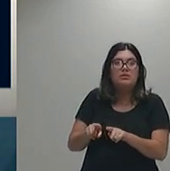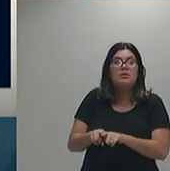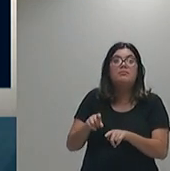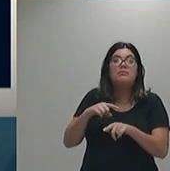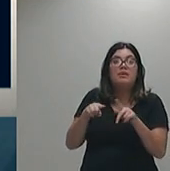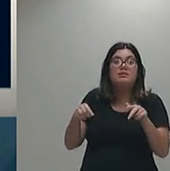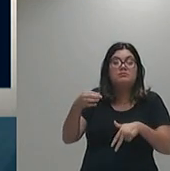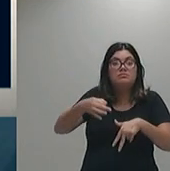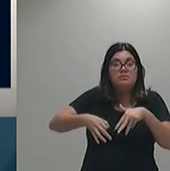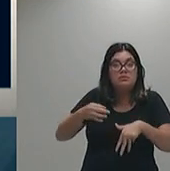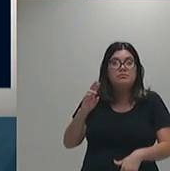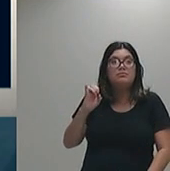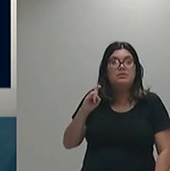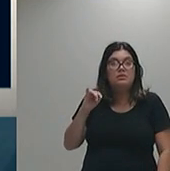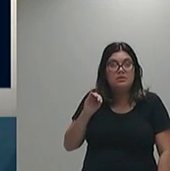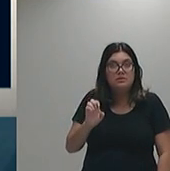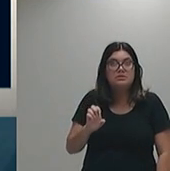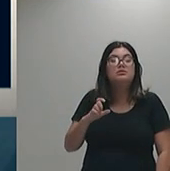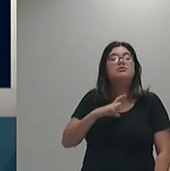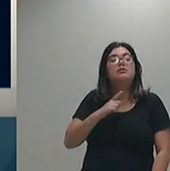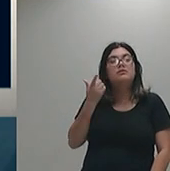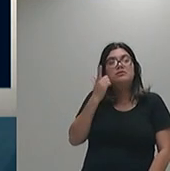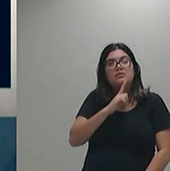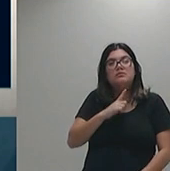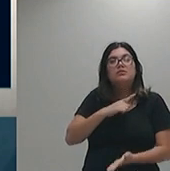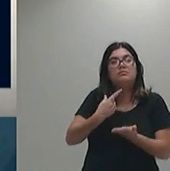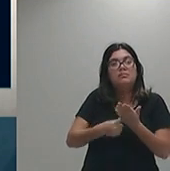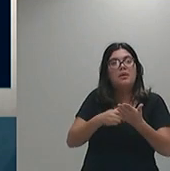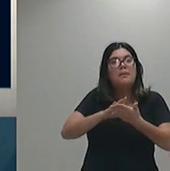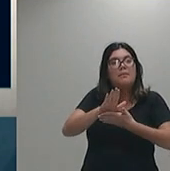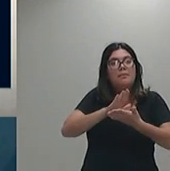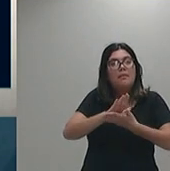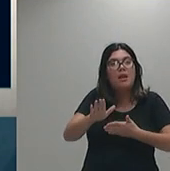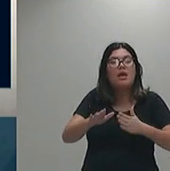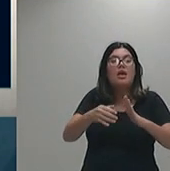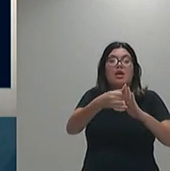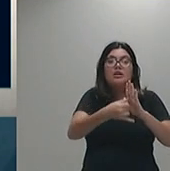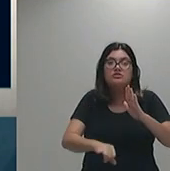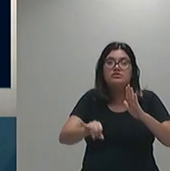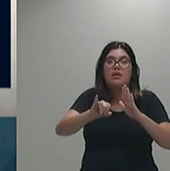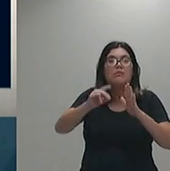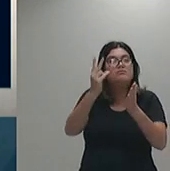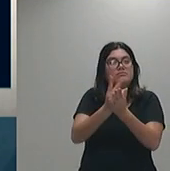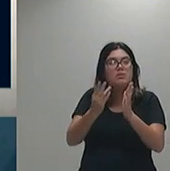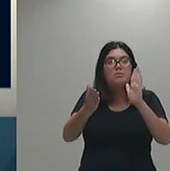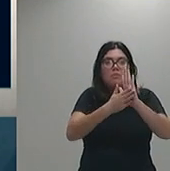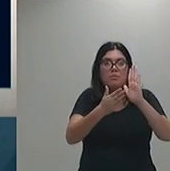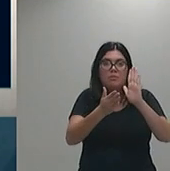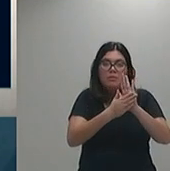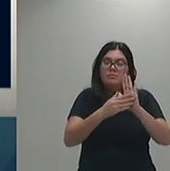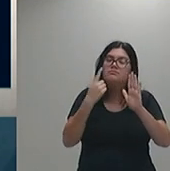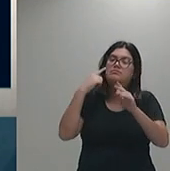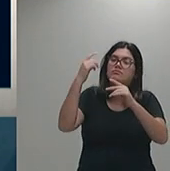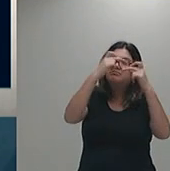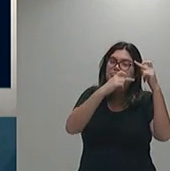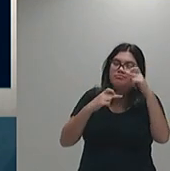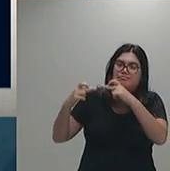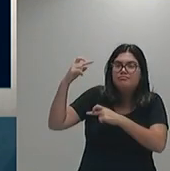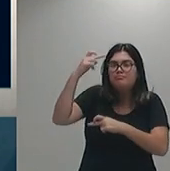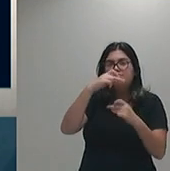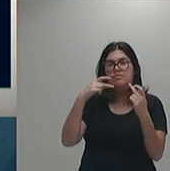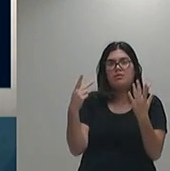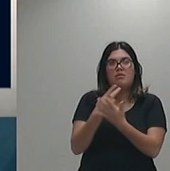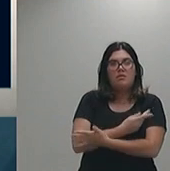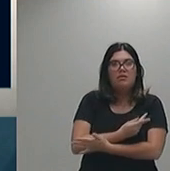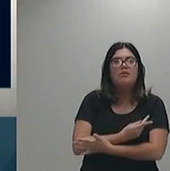ministro bellizze já havia sido publicado um edital com esse propósito de apurar os mesmos Fatos e